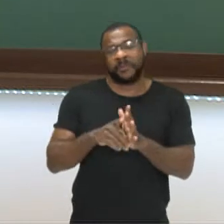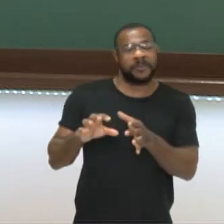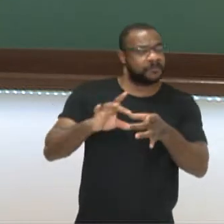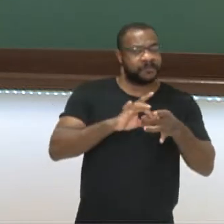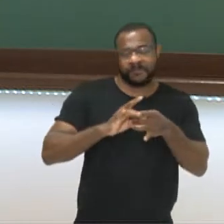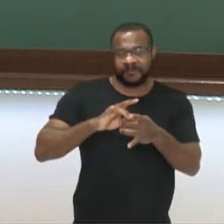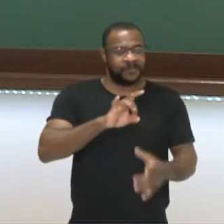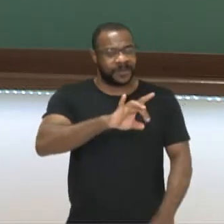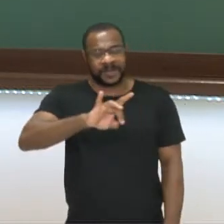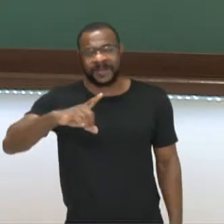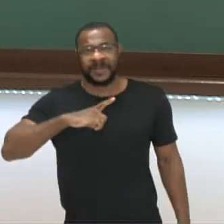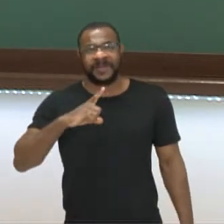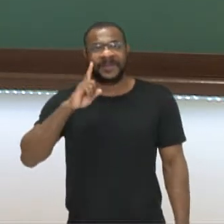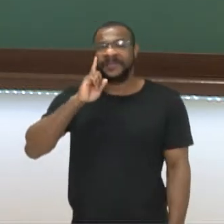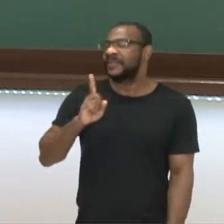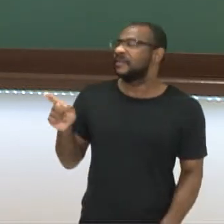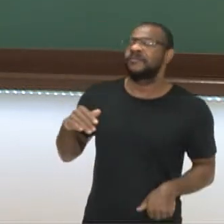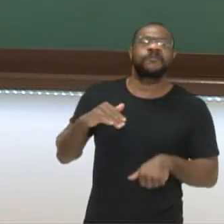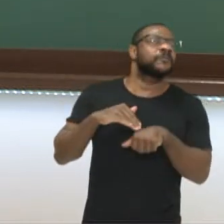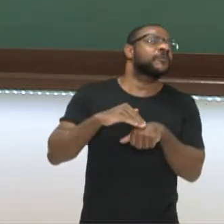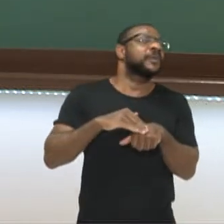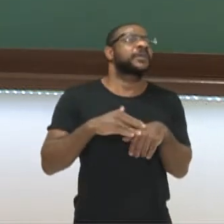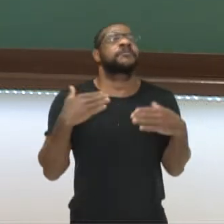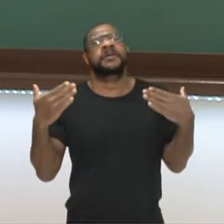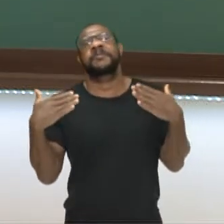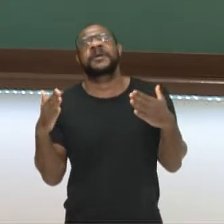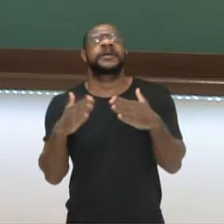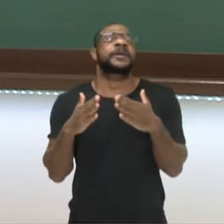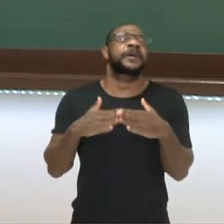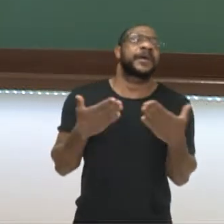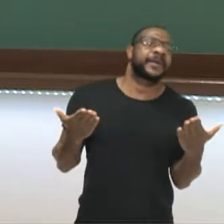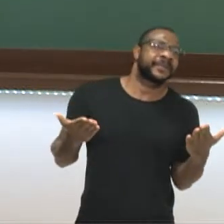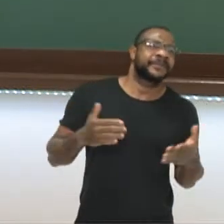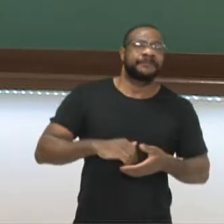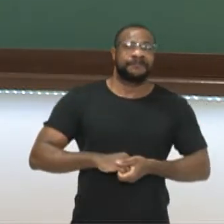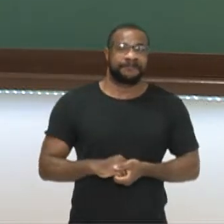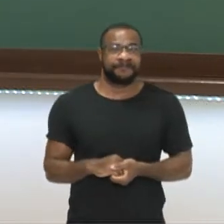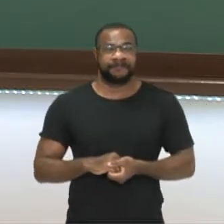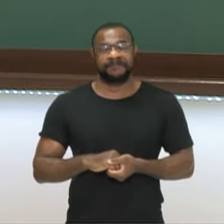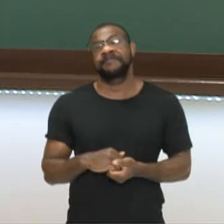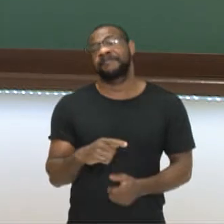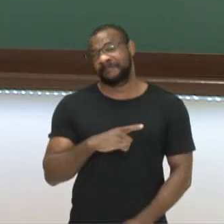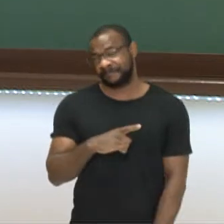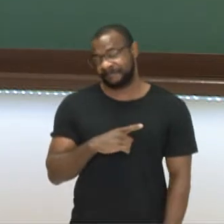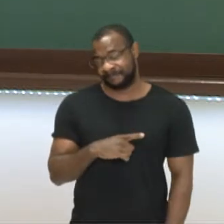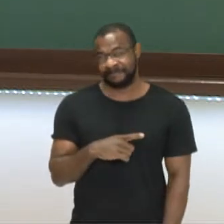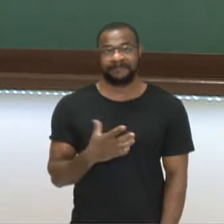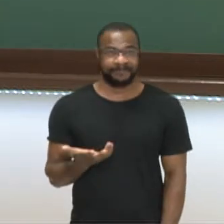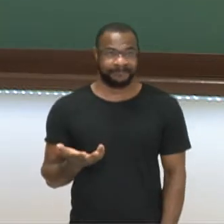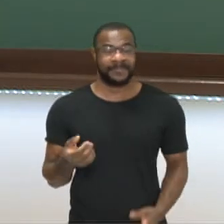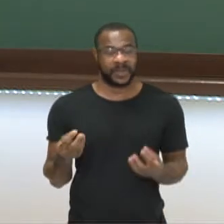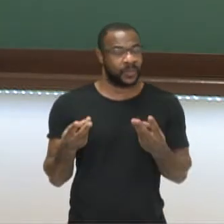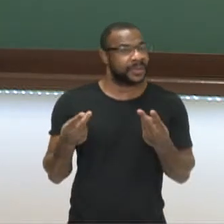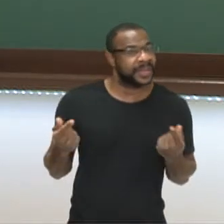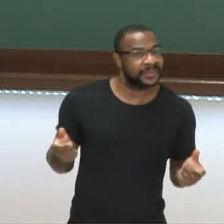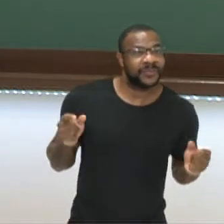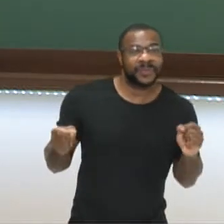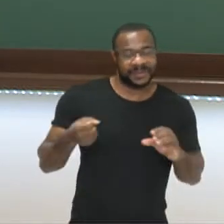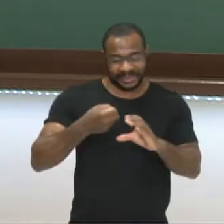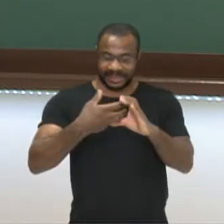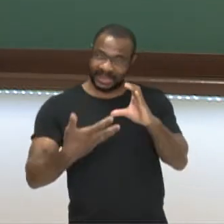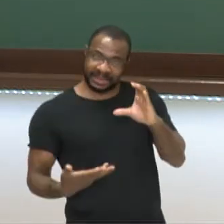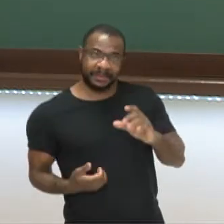ali, essas características conversam, casam, dão certo e você se diverte. Existe isso. Então, qualidades, essas